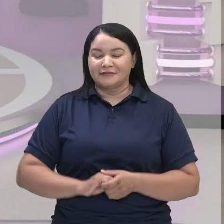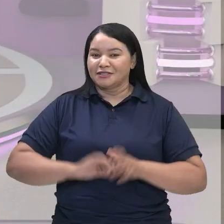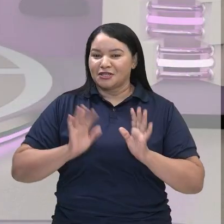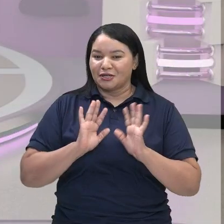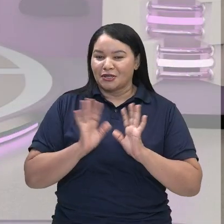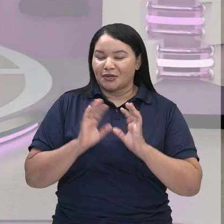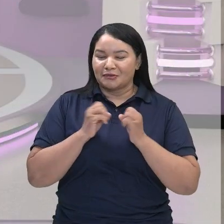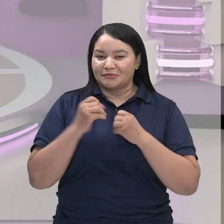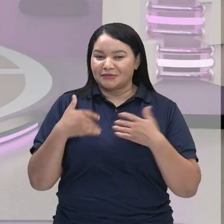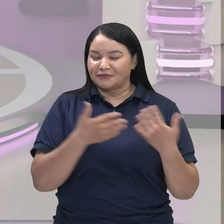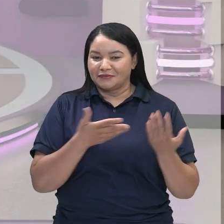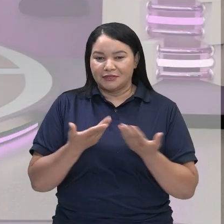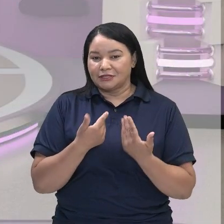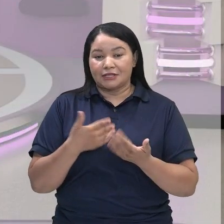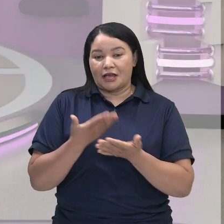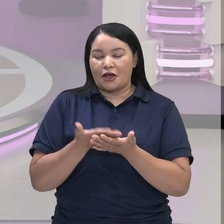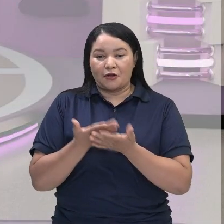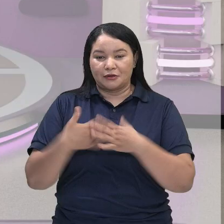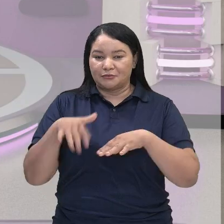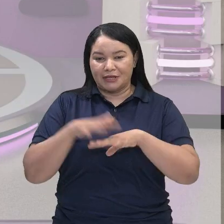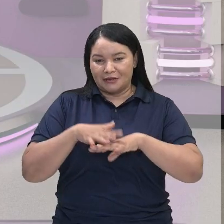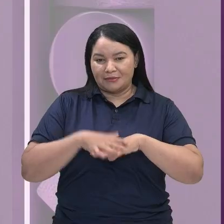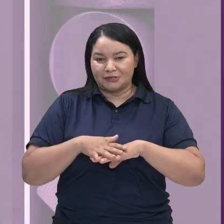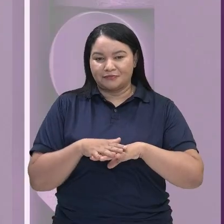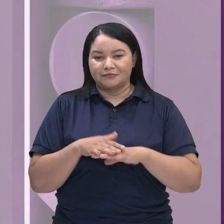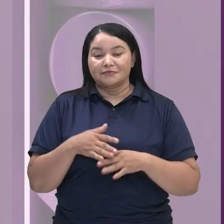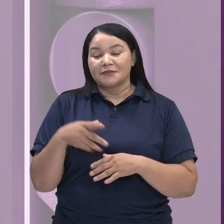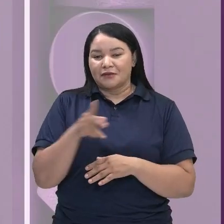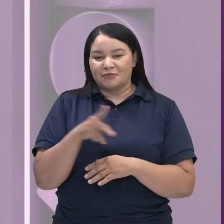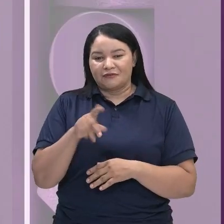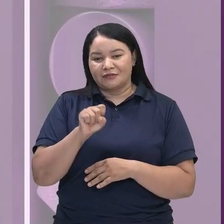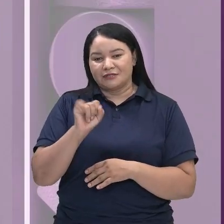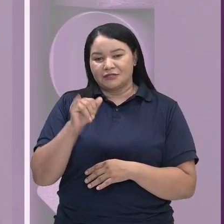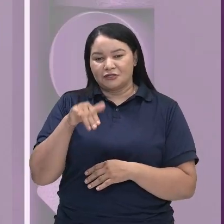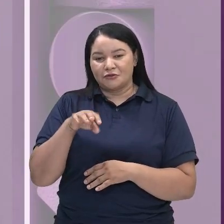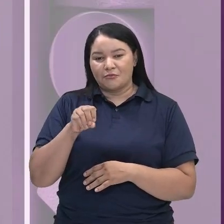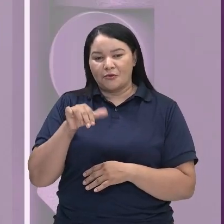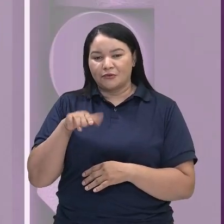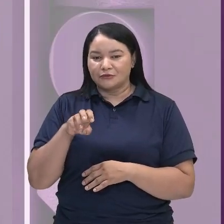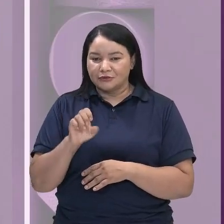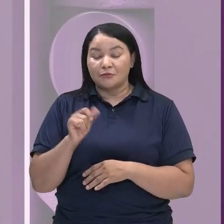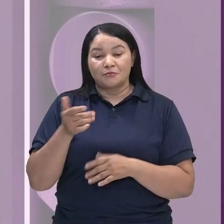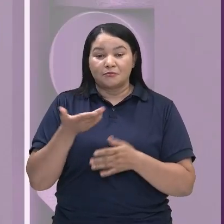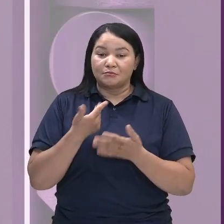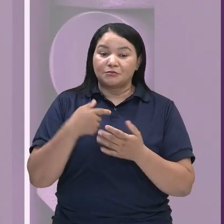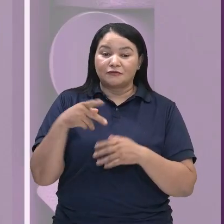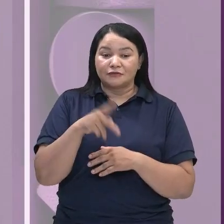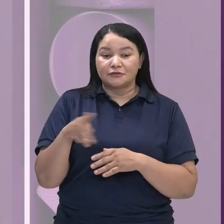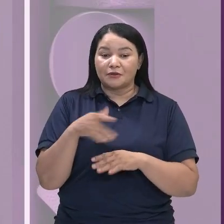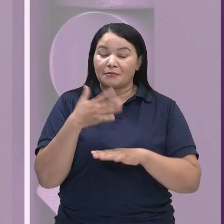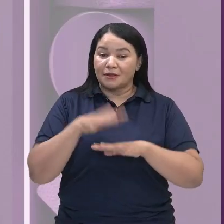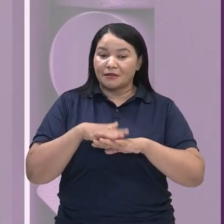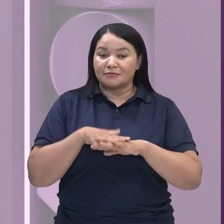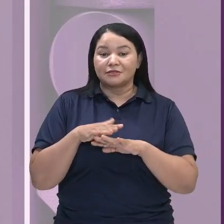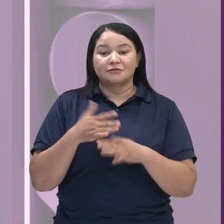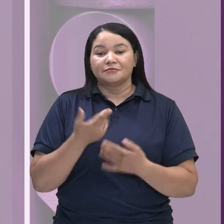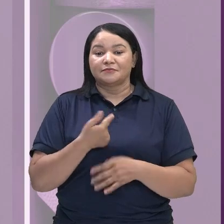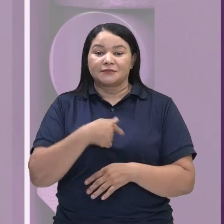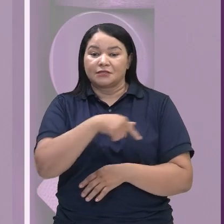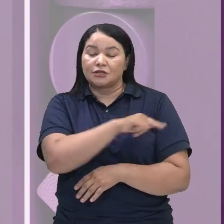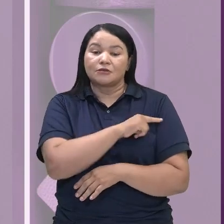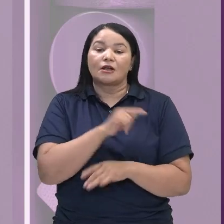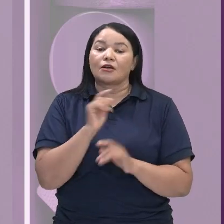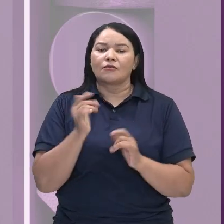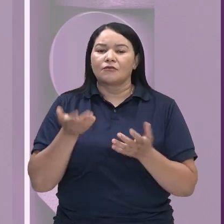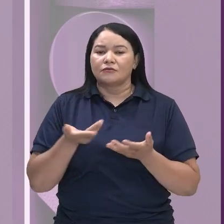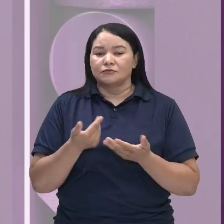Olá, seja bem-vindo a mais uma aula de matemática. Sou a professora Simone Silva, professora de matemática EJA, sétima etapa,